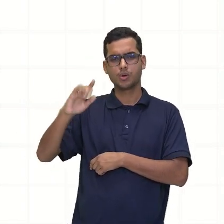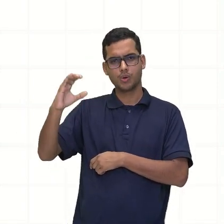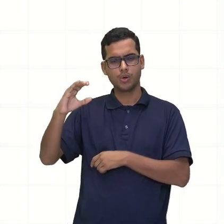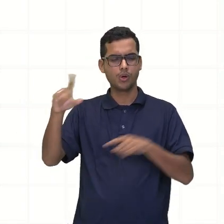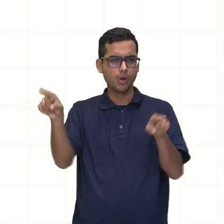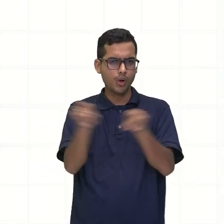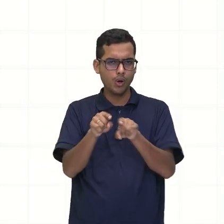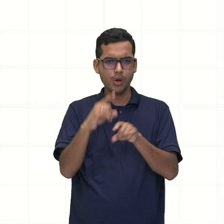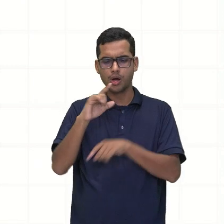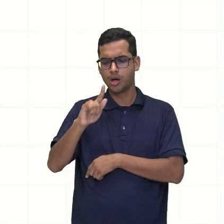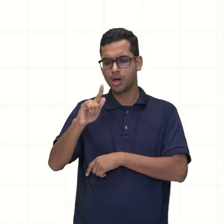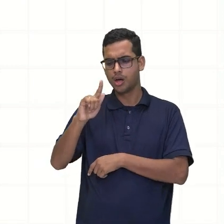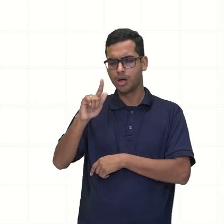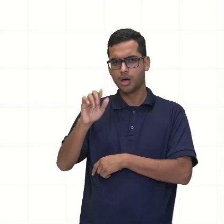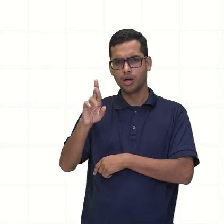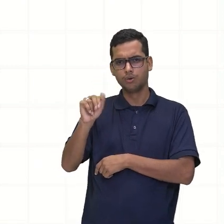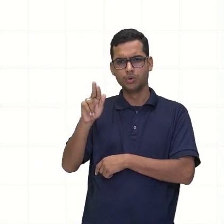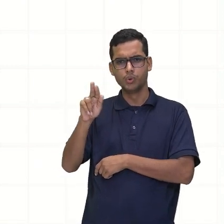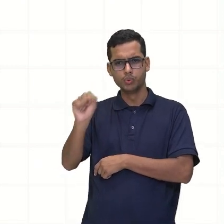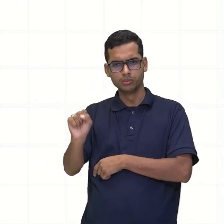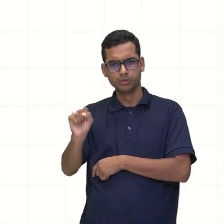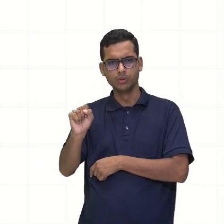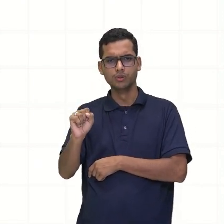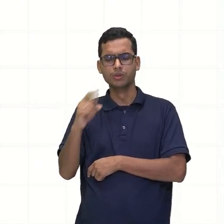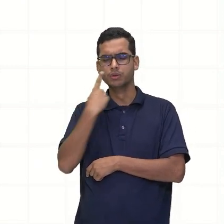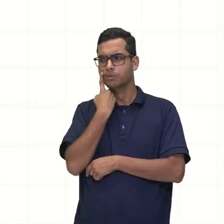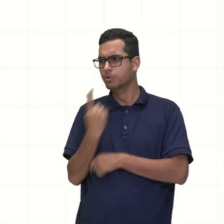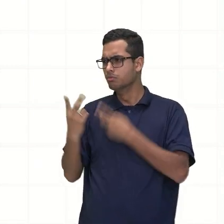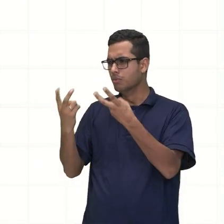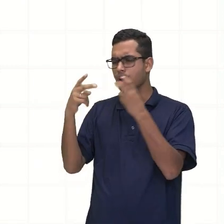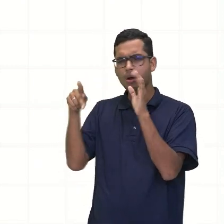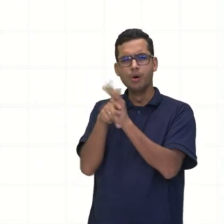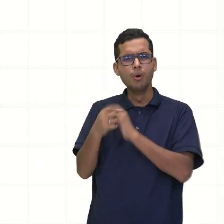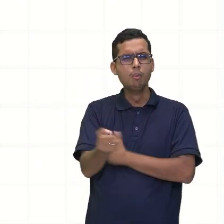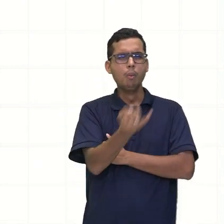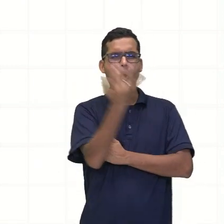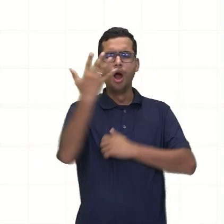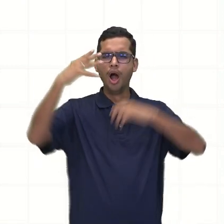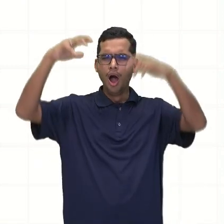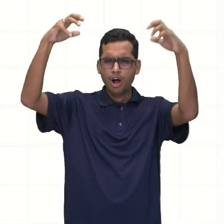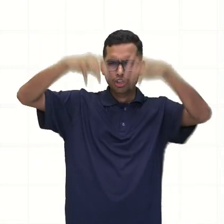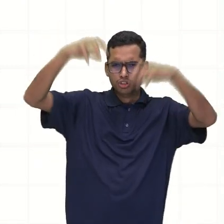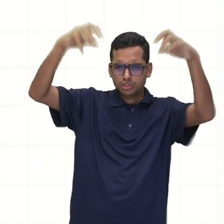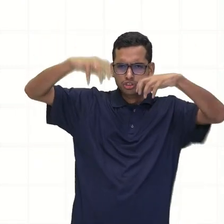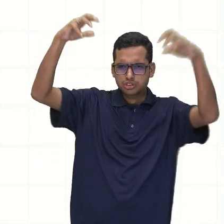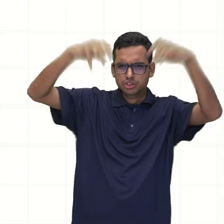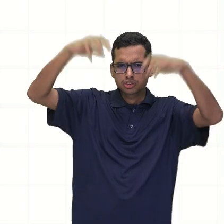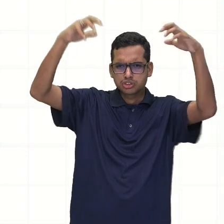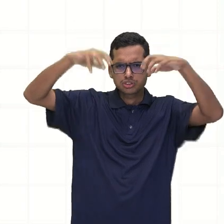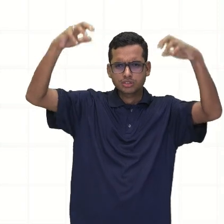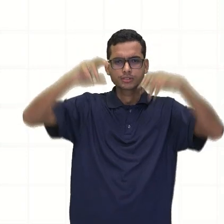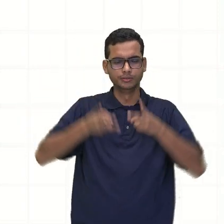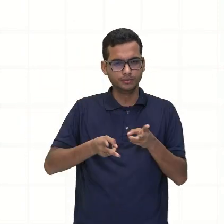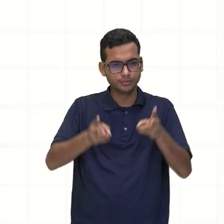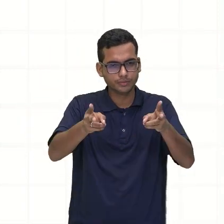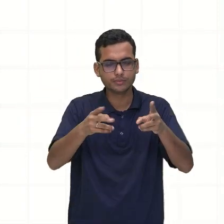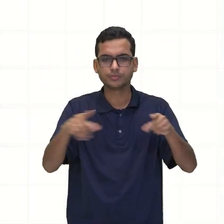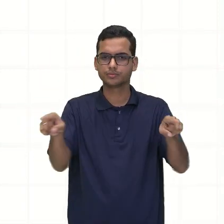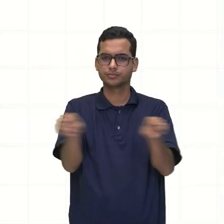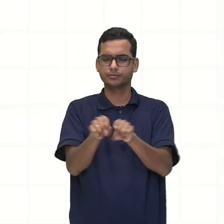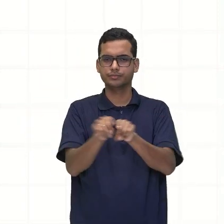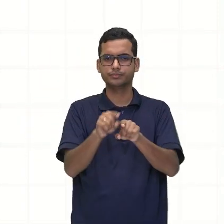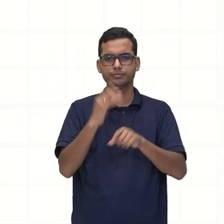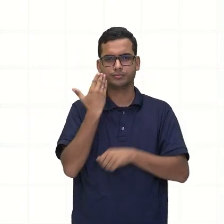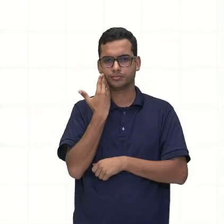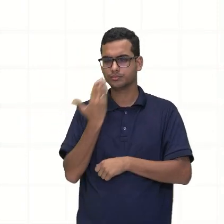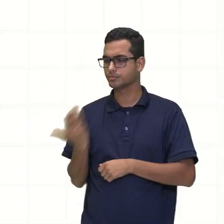gente observa essa quantidade de chuvas, né, que a gente vai observar, a oscilação também da temperatura, e